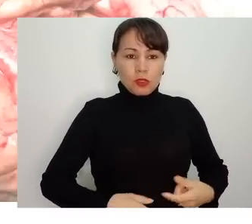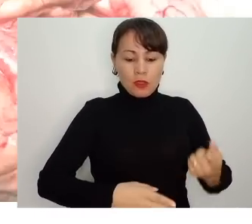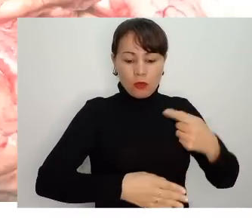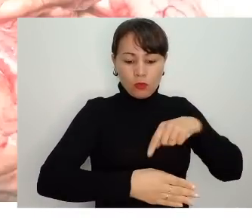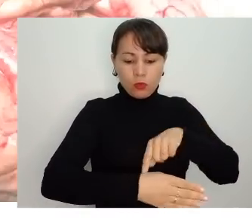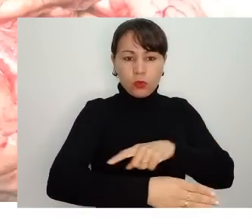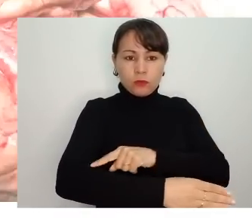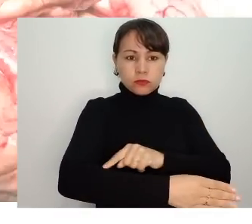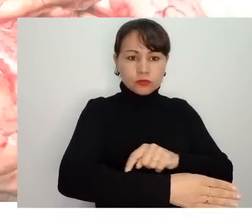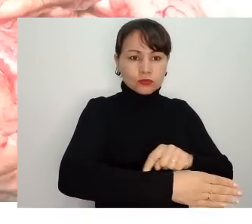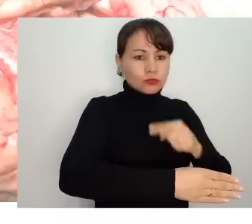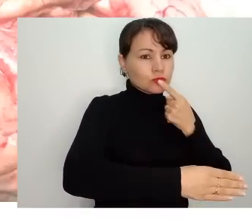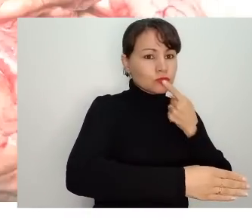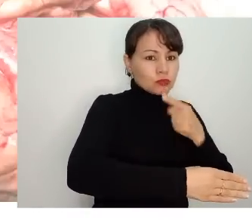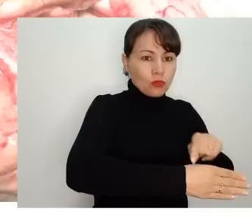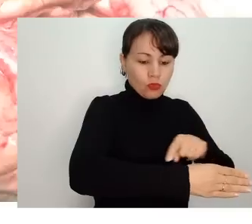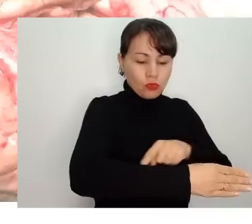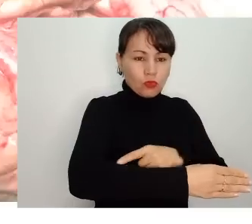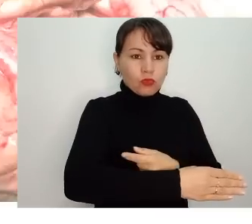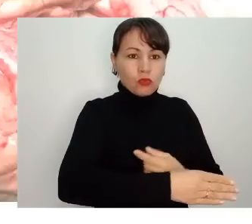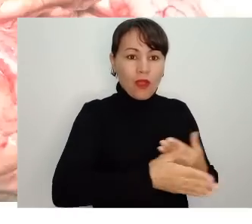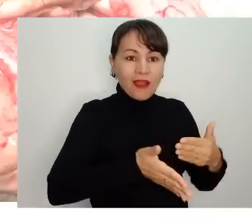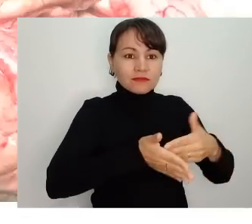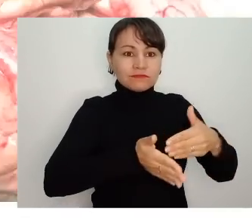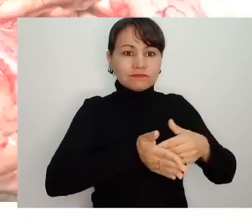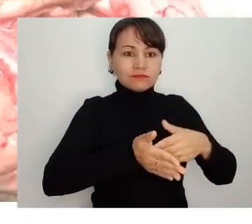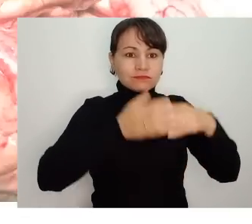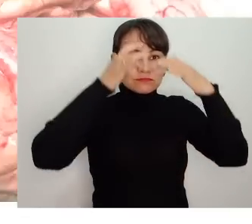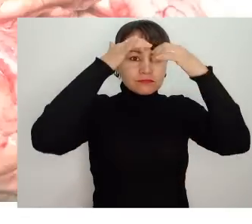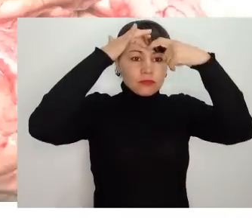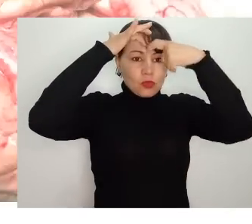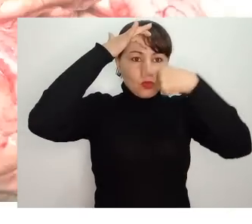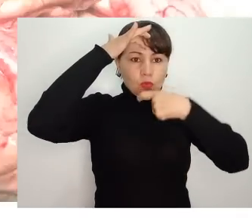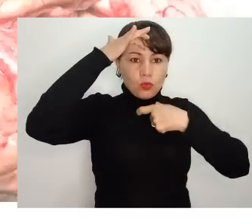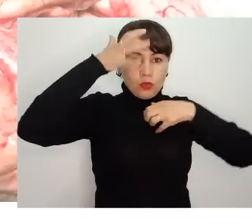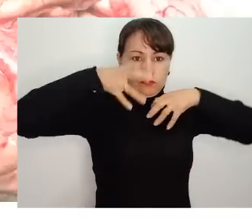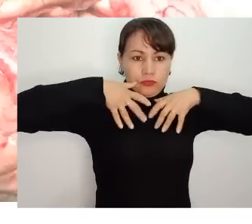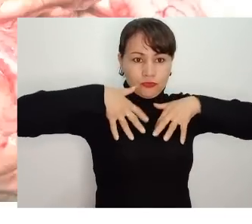através da corrente sanguínea para o sistema nervoso central, via